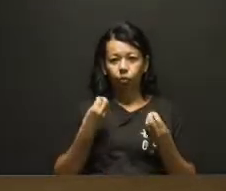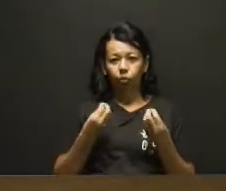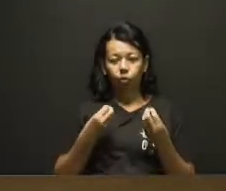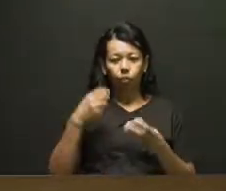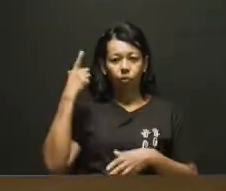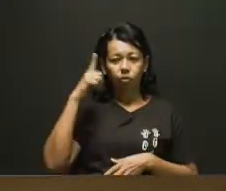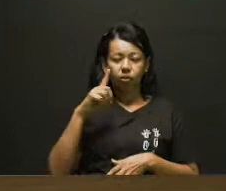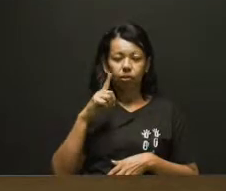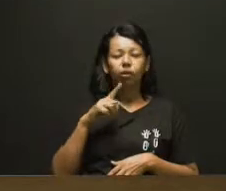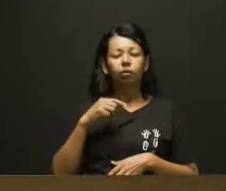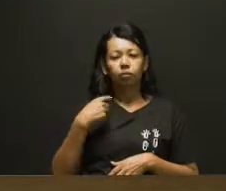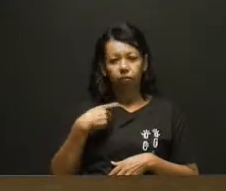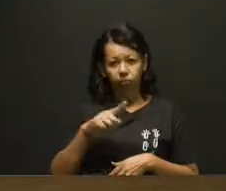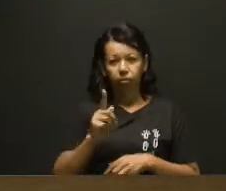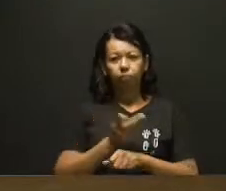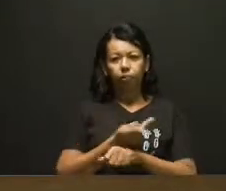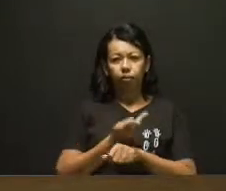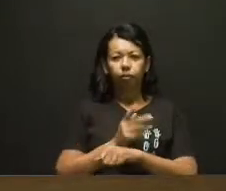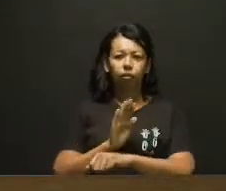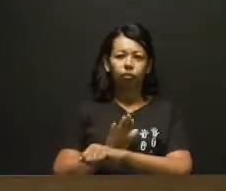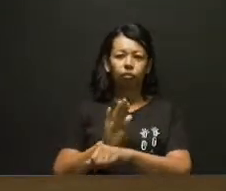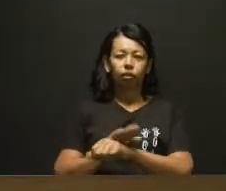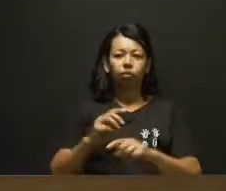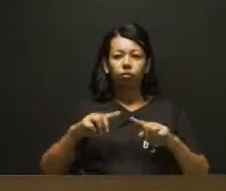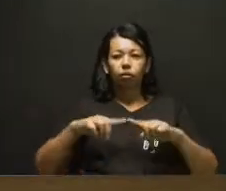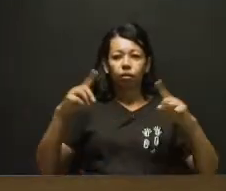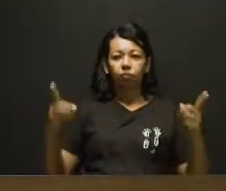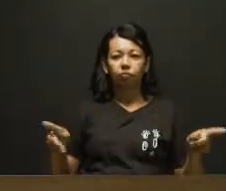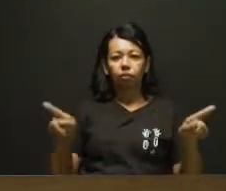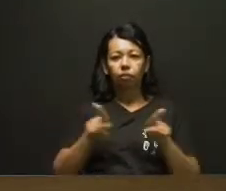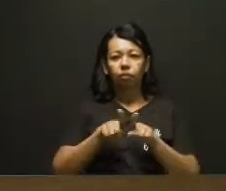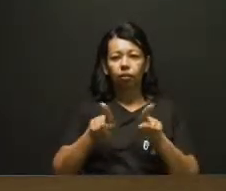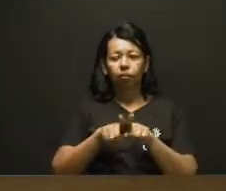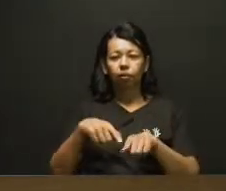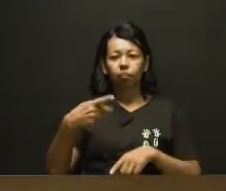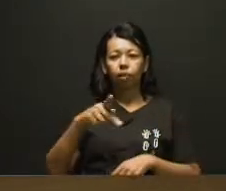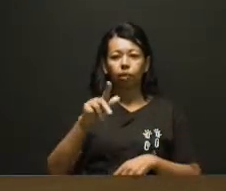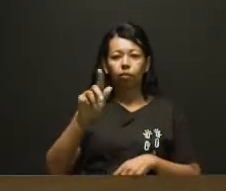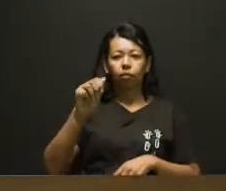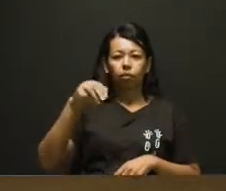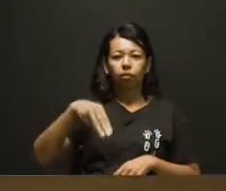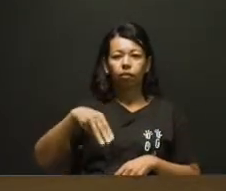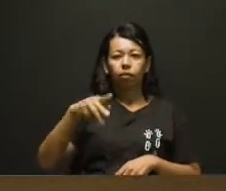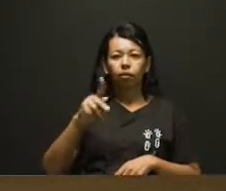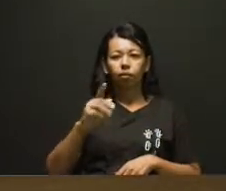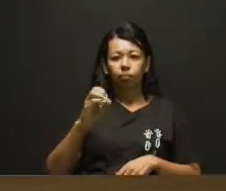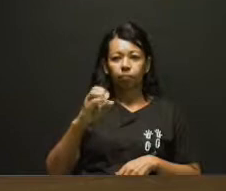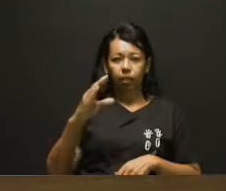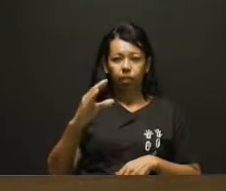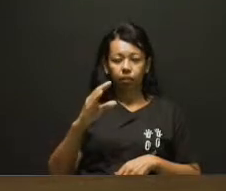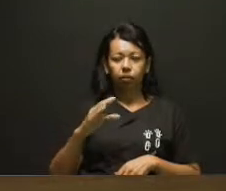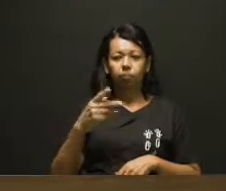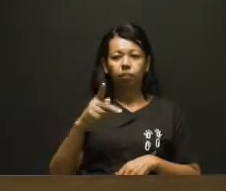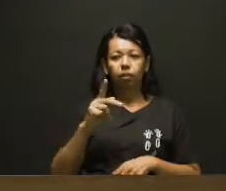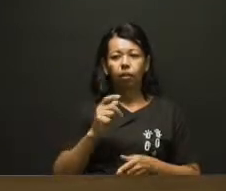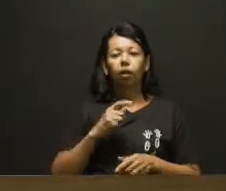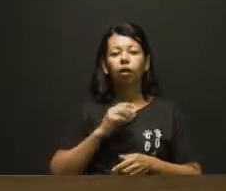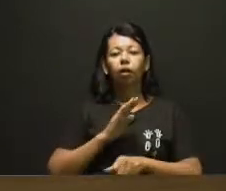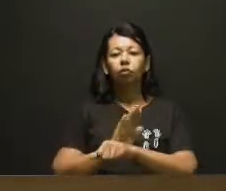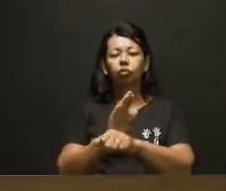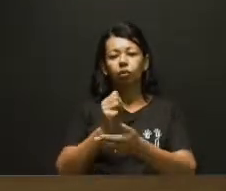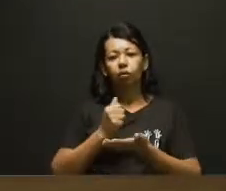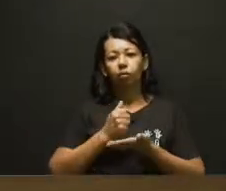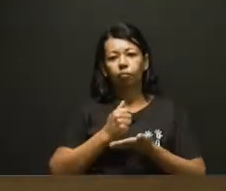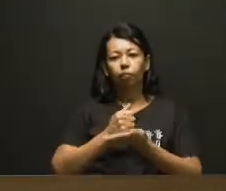a gente vai atrás e deixou um desafio também por gum pec já que é pra gente está ajudando pra tá apoiando